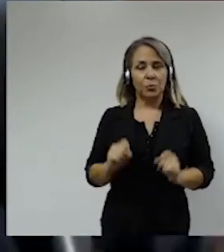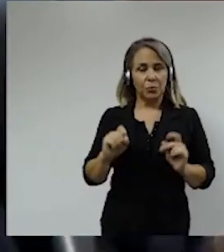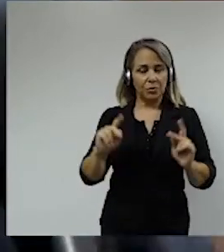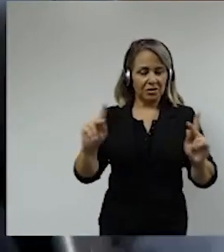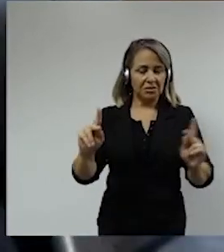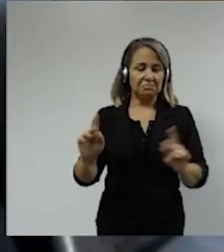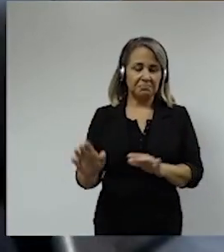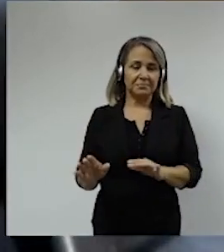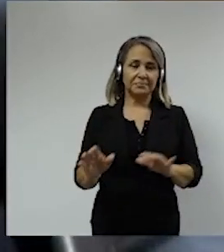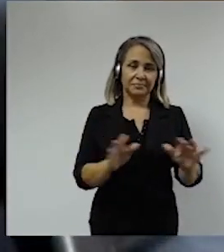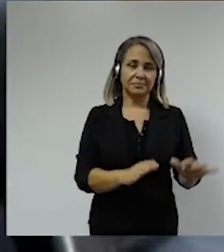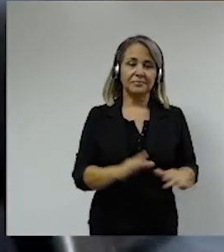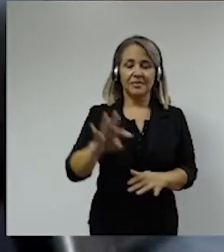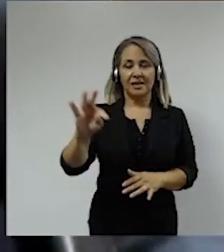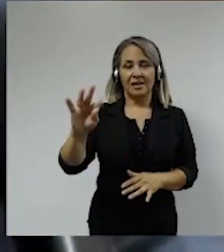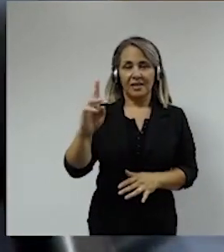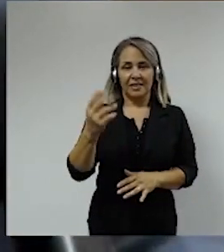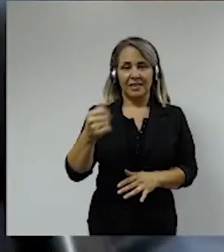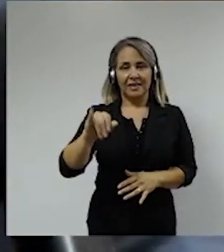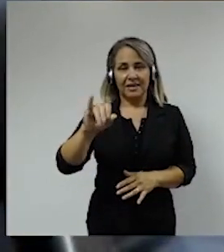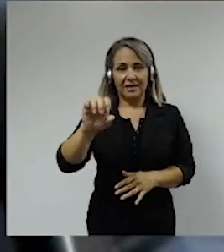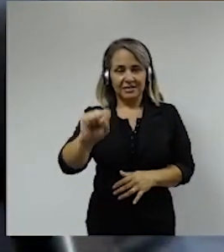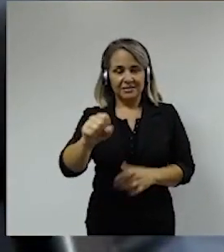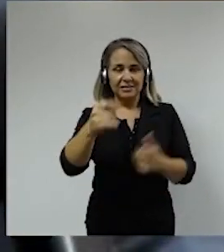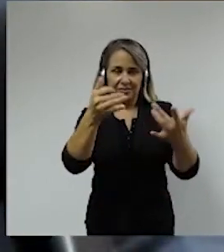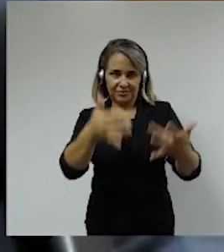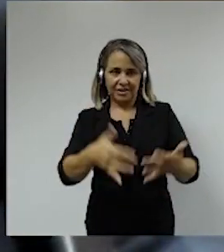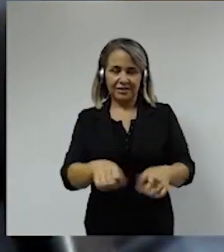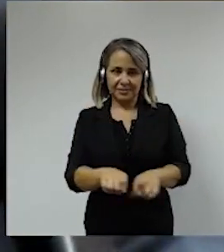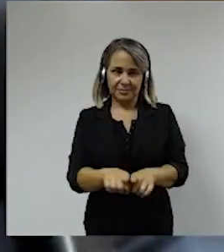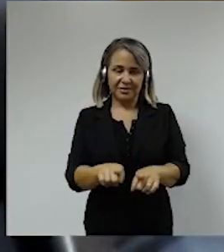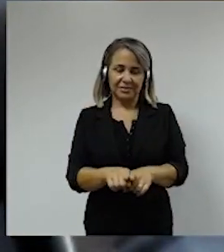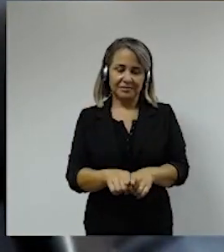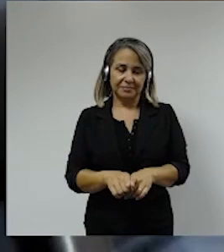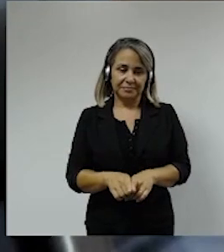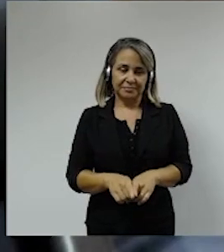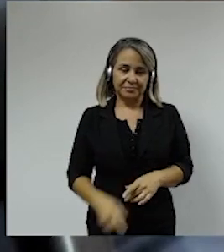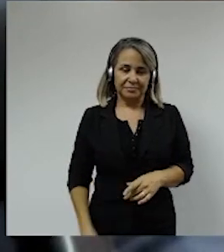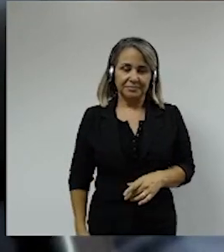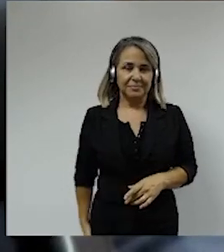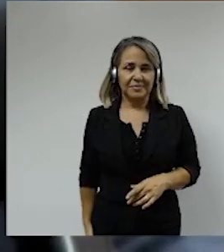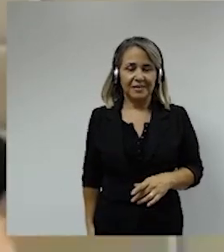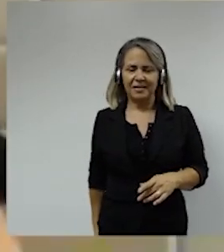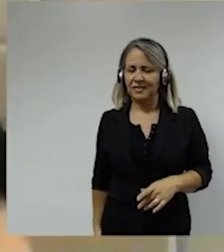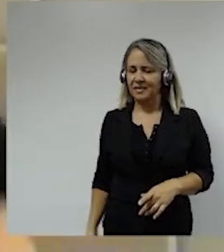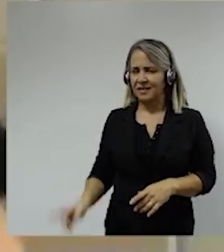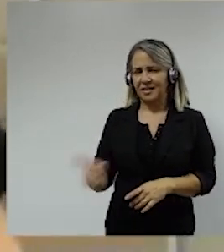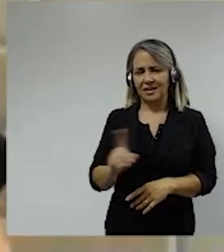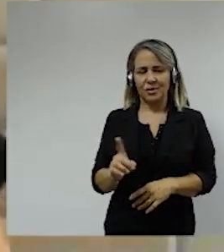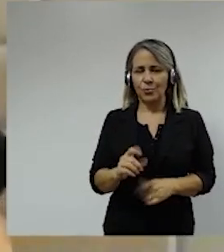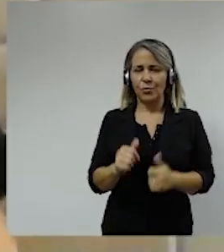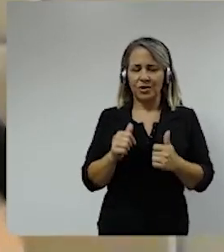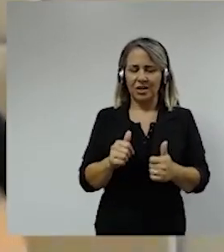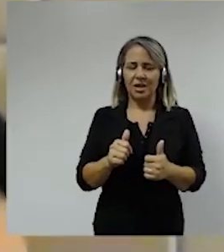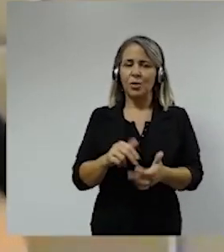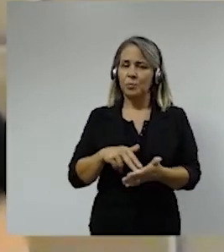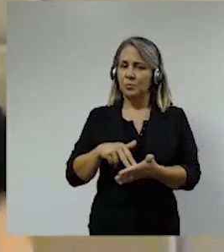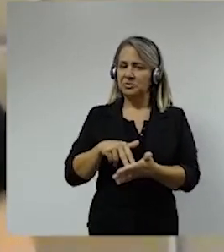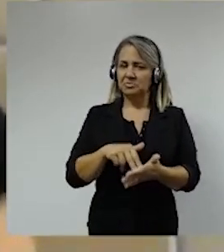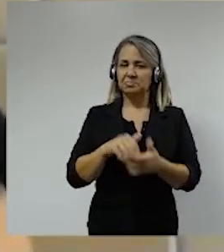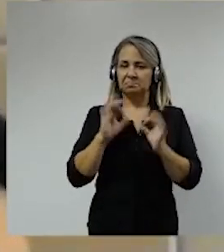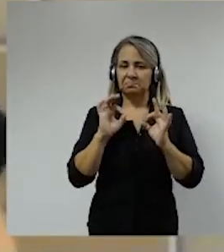Excelente. Doutora Thaís, quer fazer algum comentário? Não, excelente o posicionamento da Branca. Eu acho